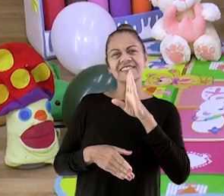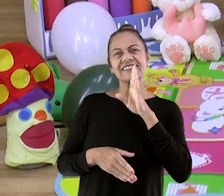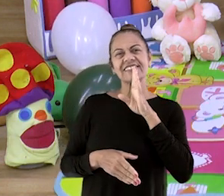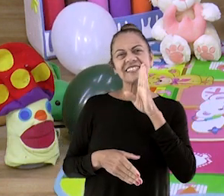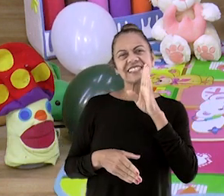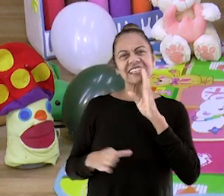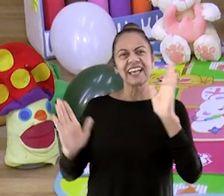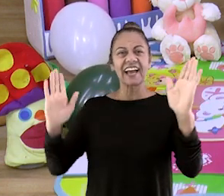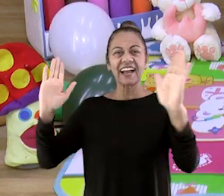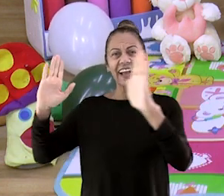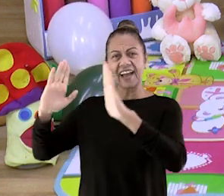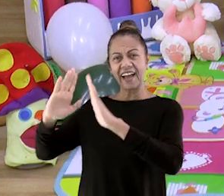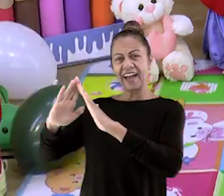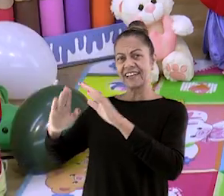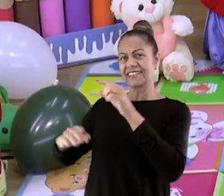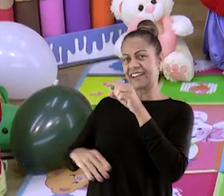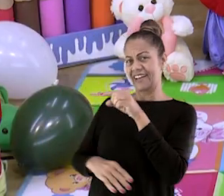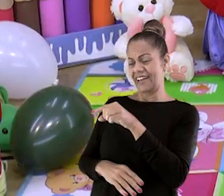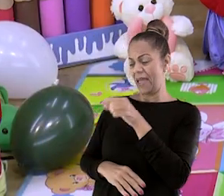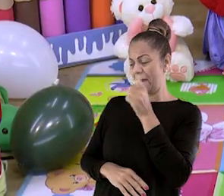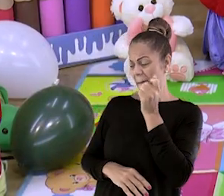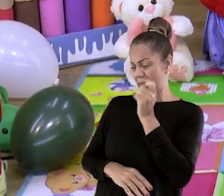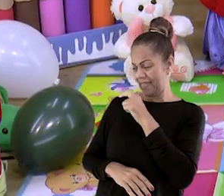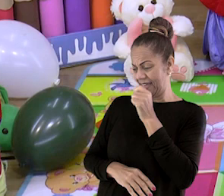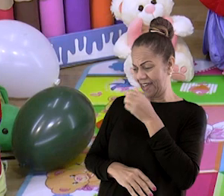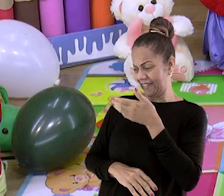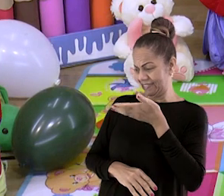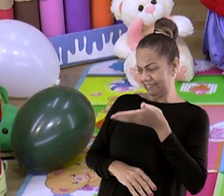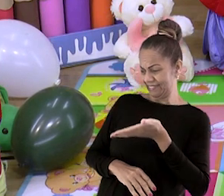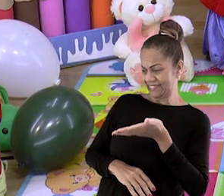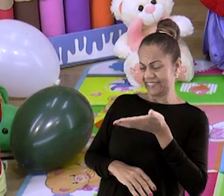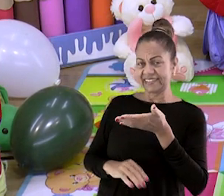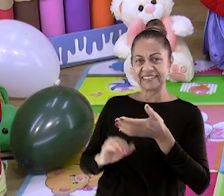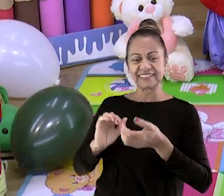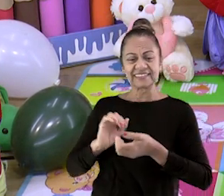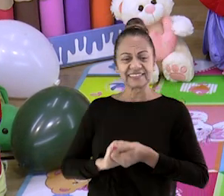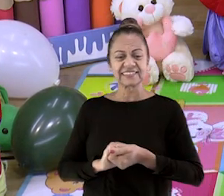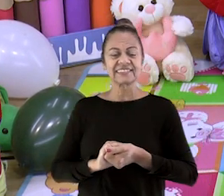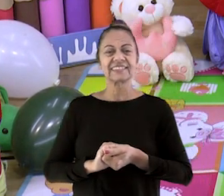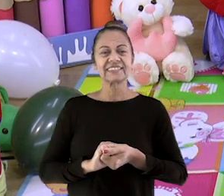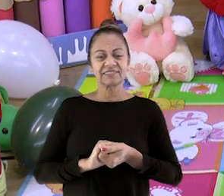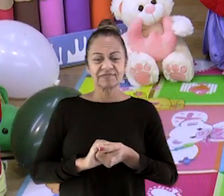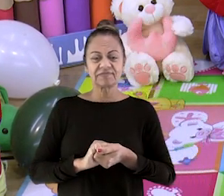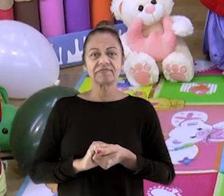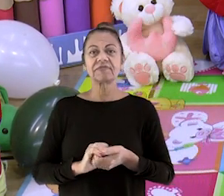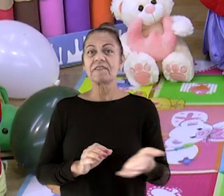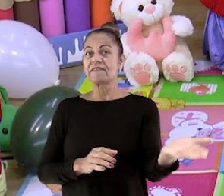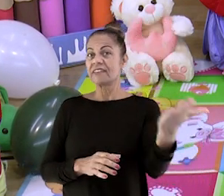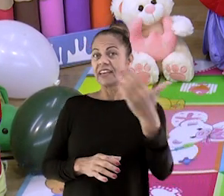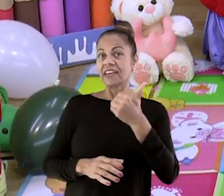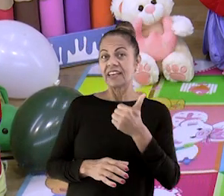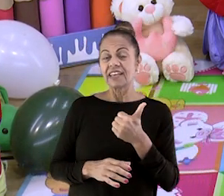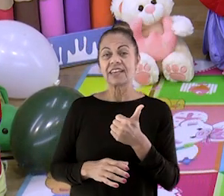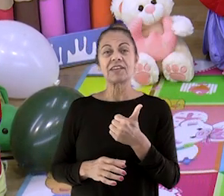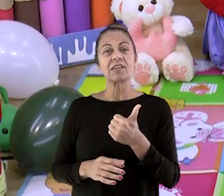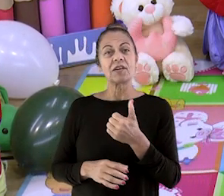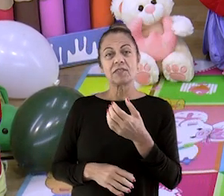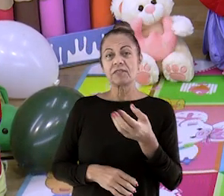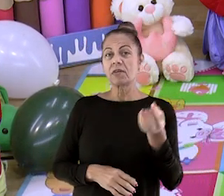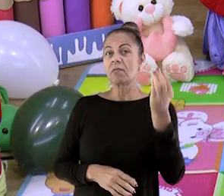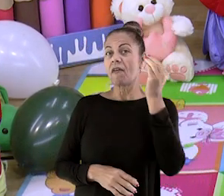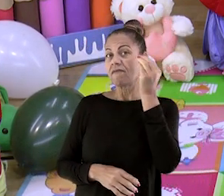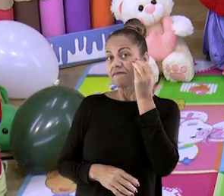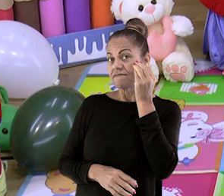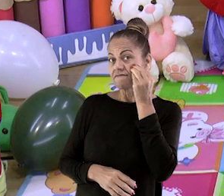a casa engraçada mas engraçado venham vamos ver o que